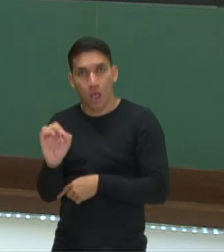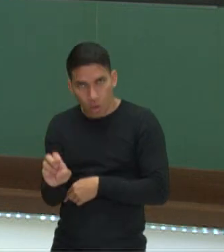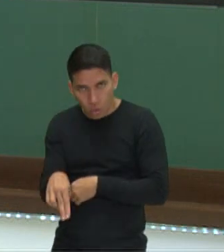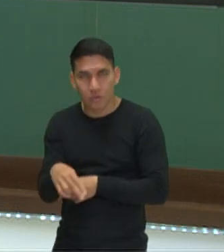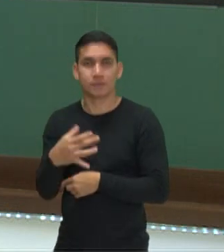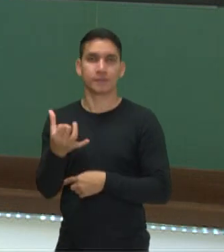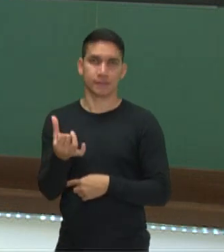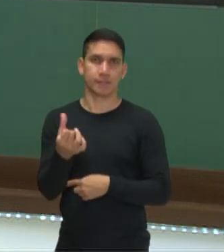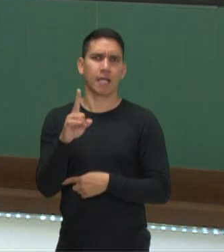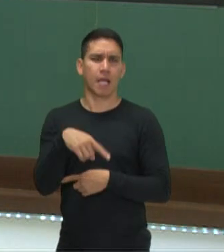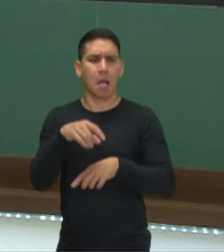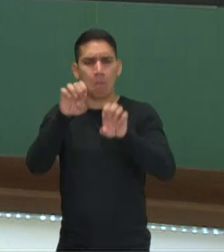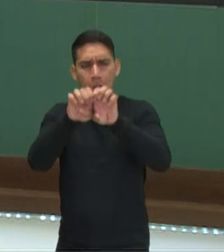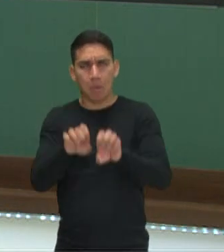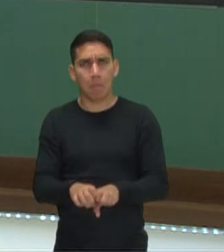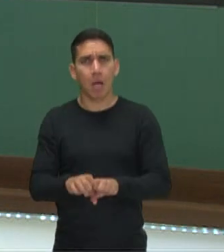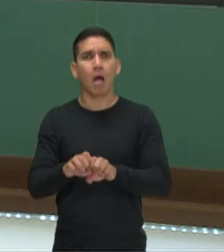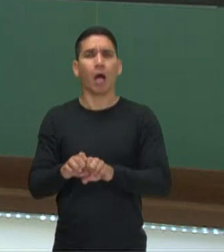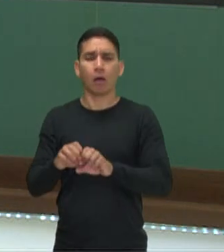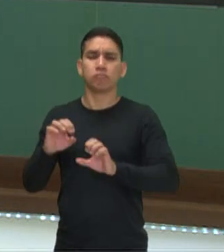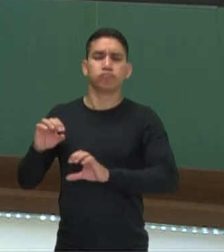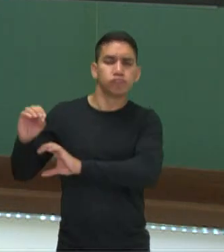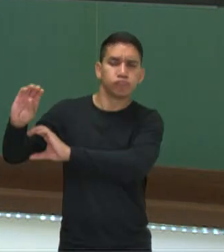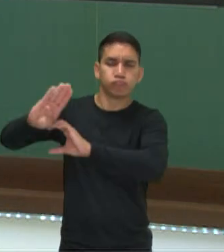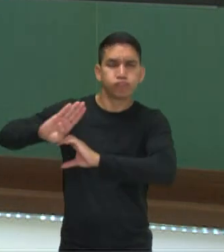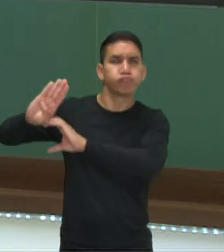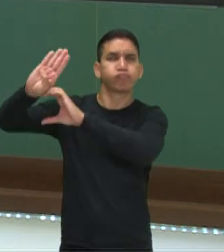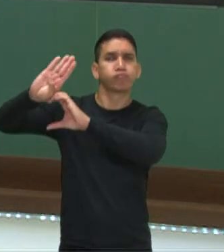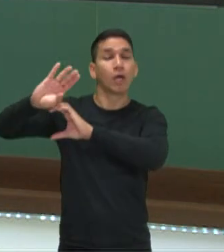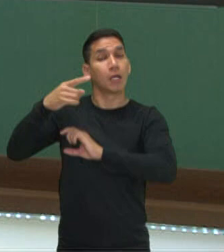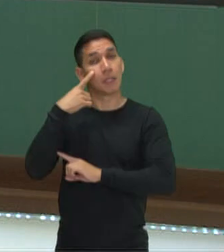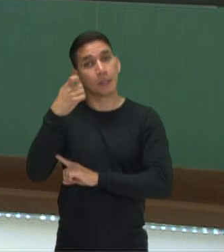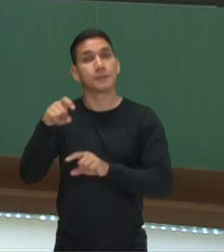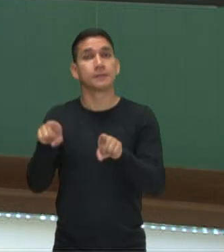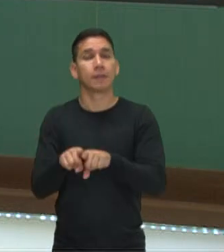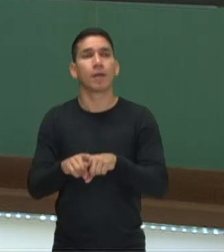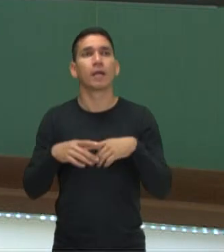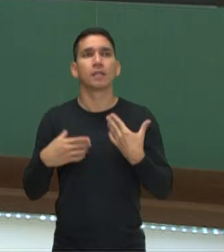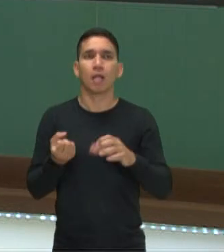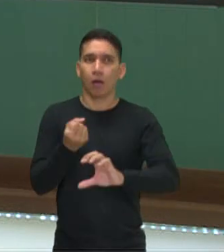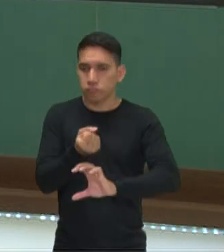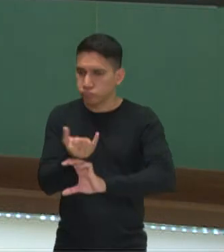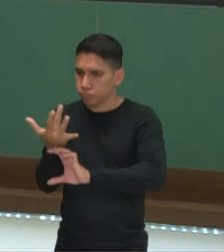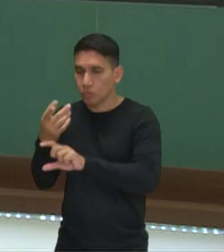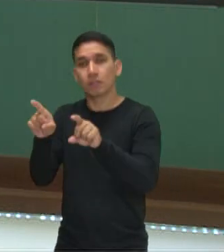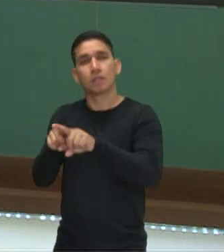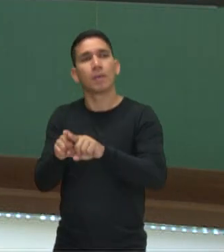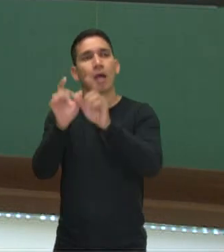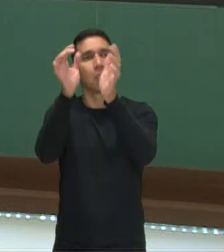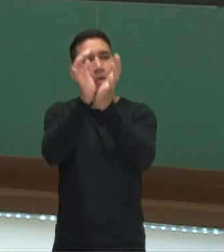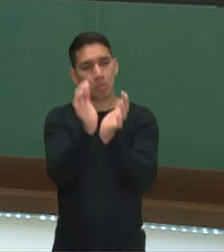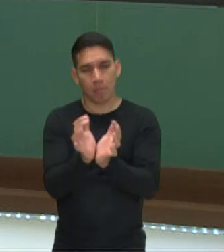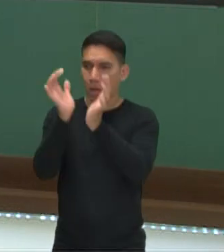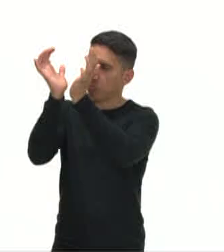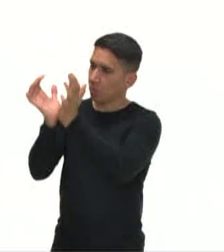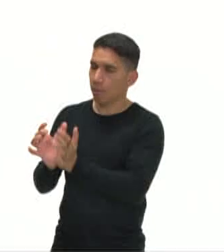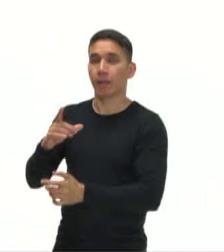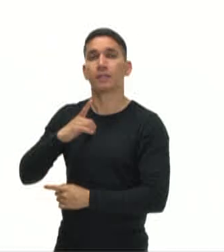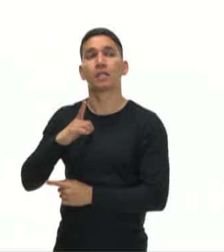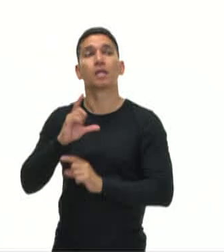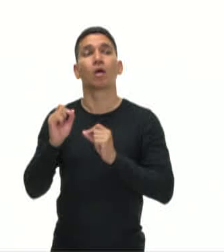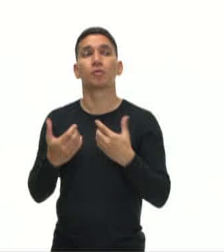orgânica bastante interessante também. Agora, os polímeros também nós classificamos. Nós